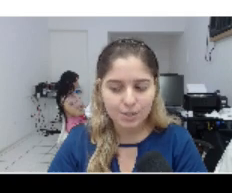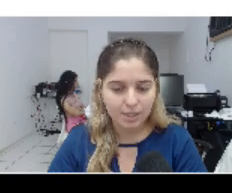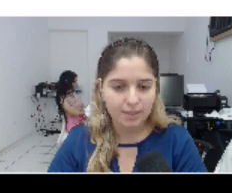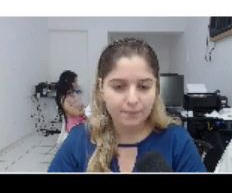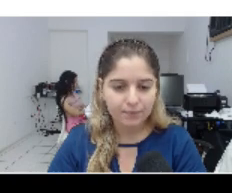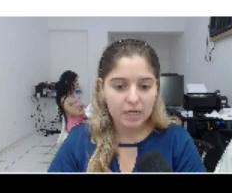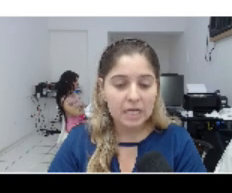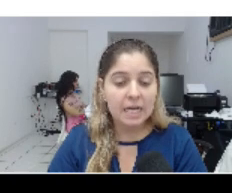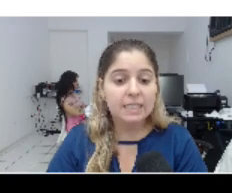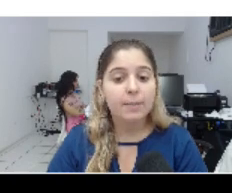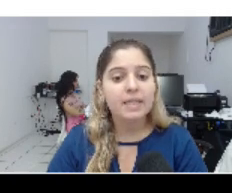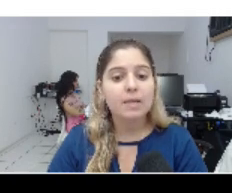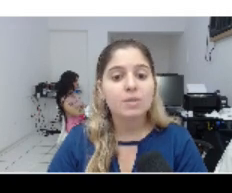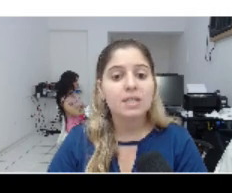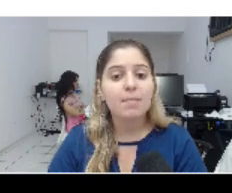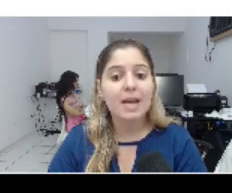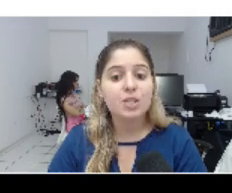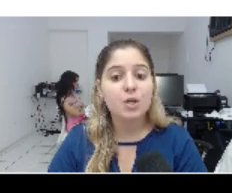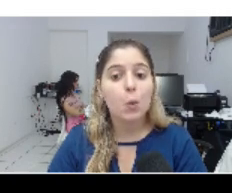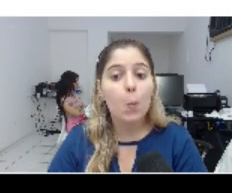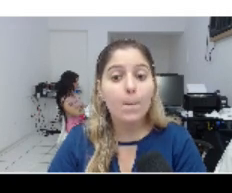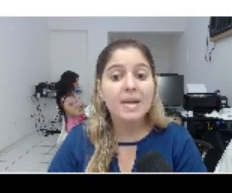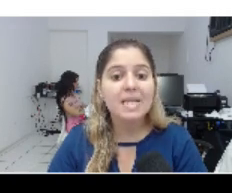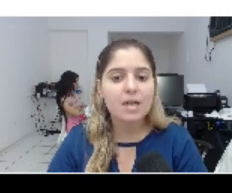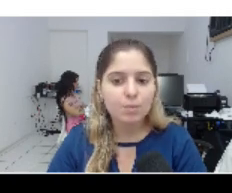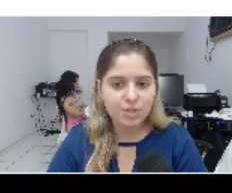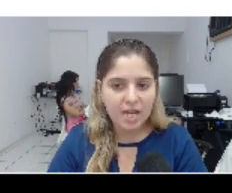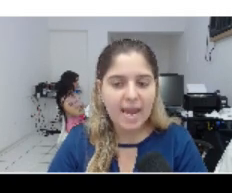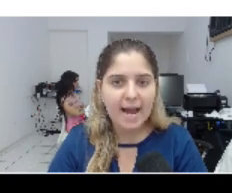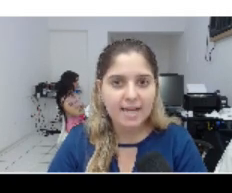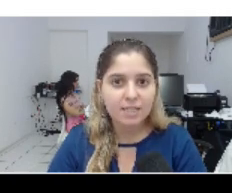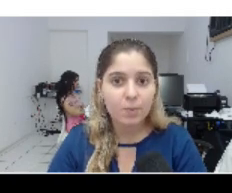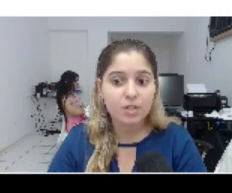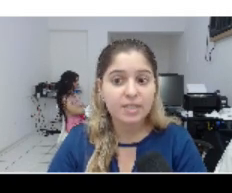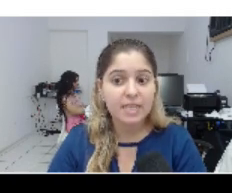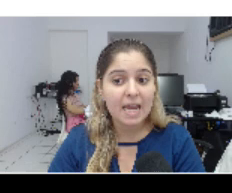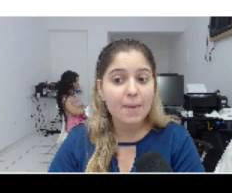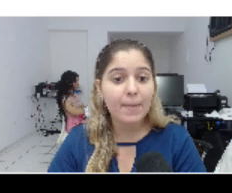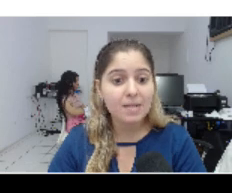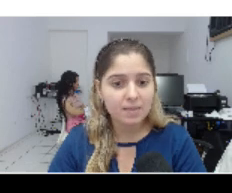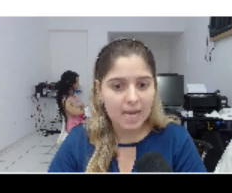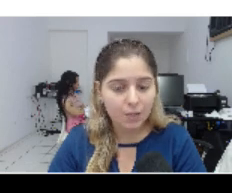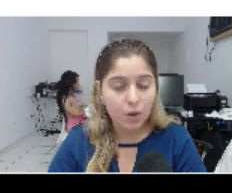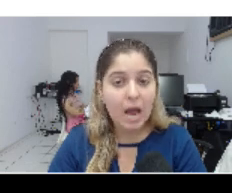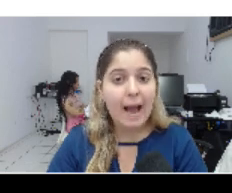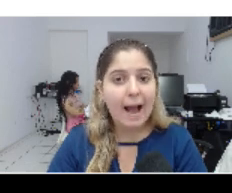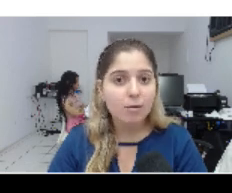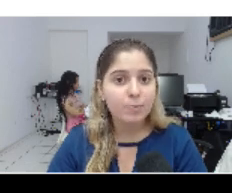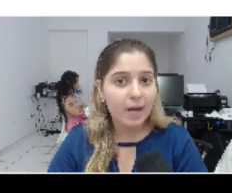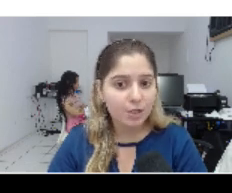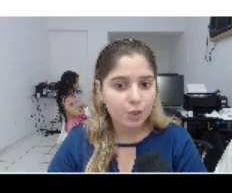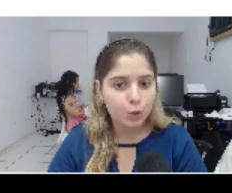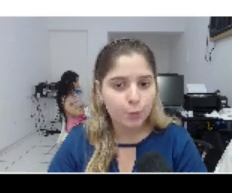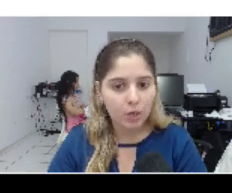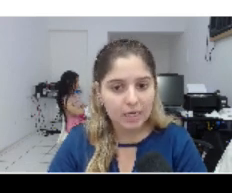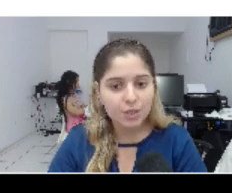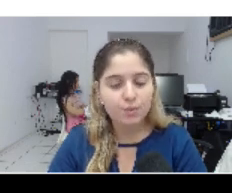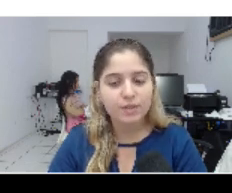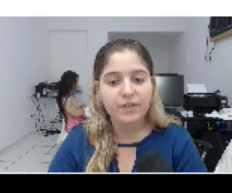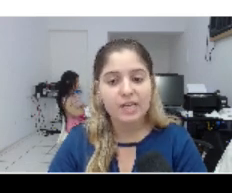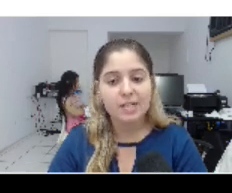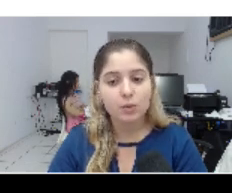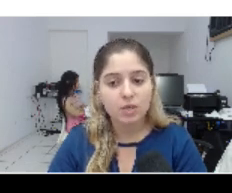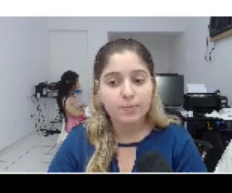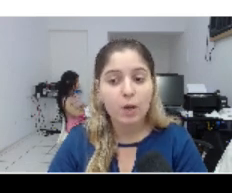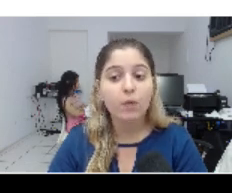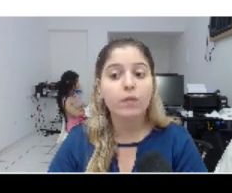América Latina. Também temos que mais de R$1 bilhão pode ser repassado aos partidos políticos